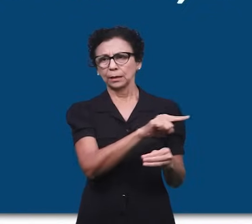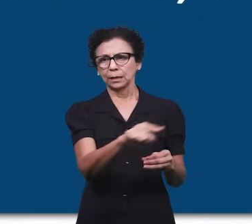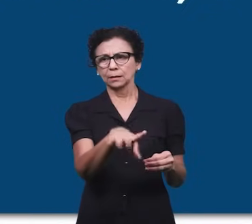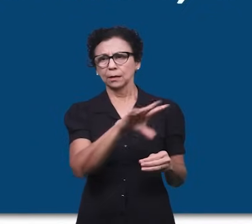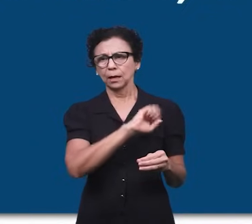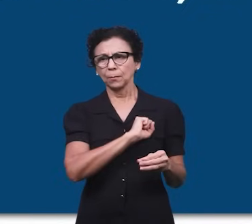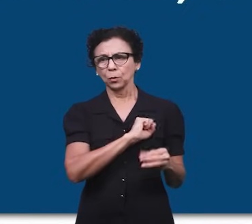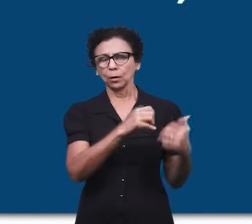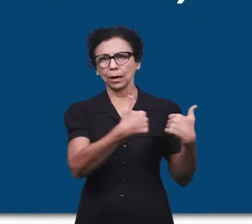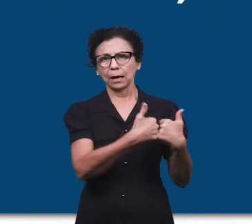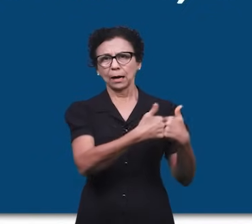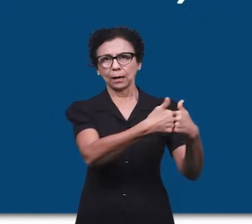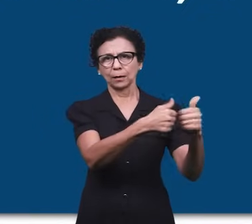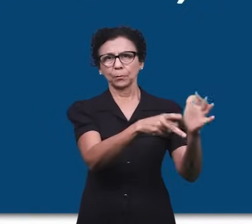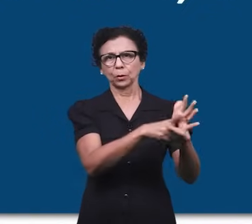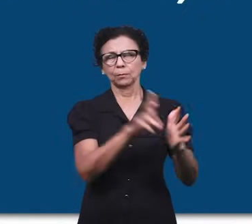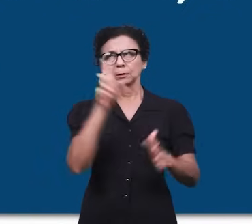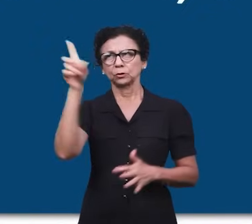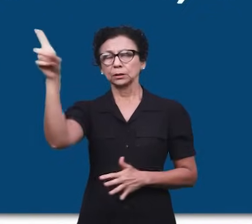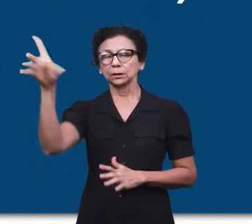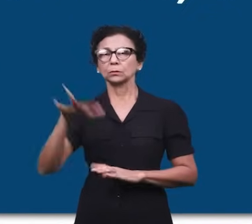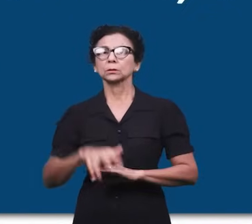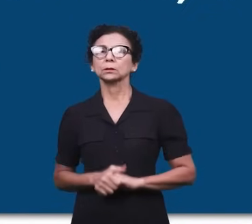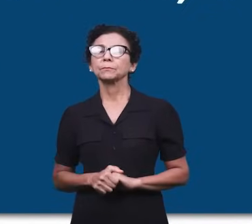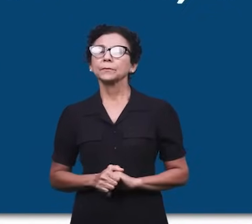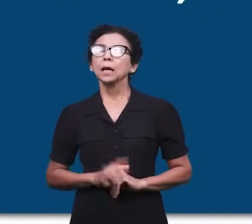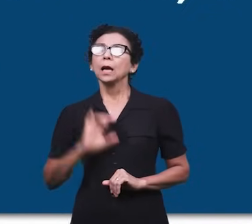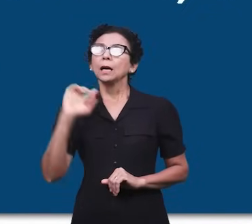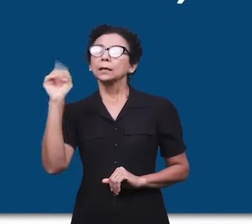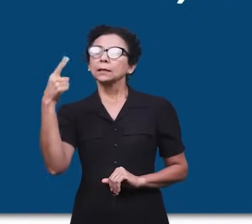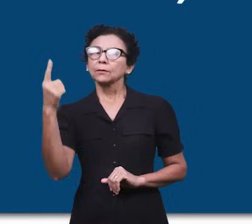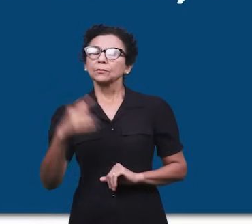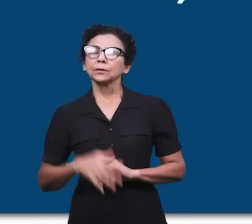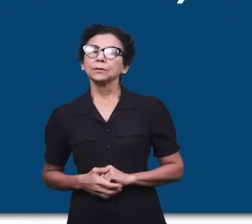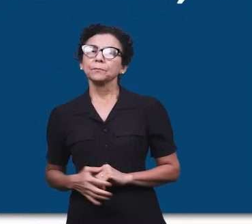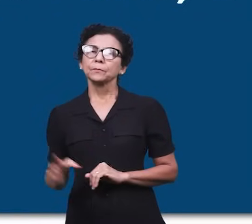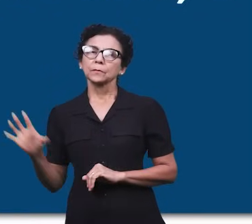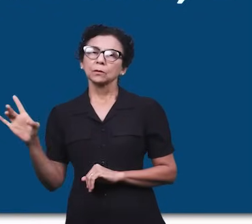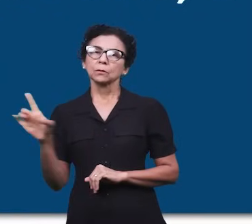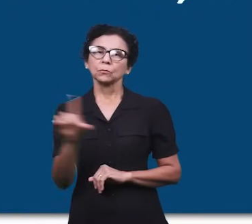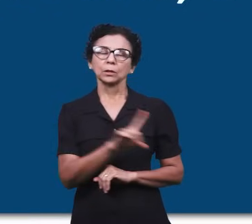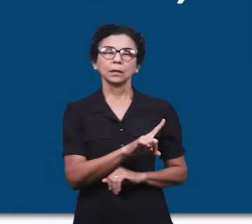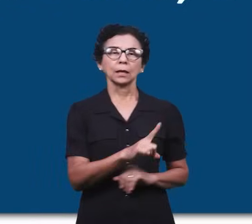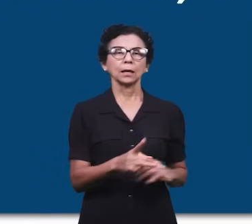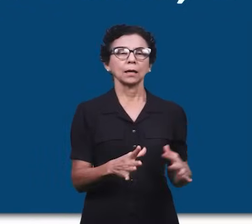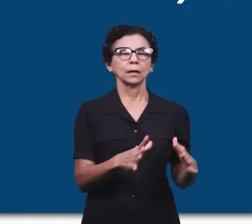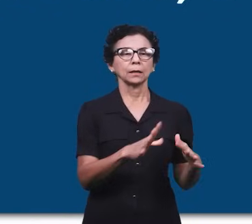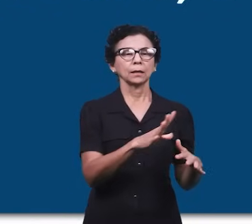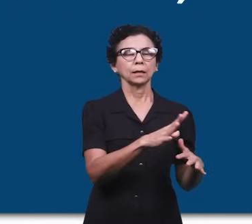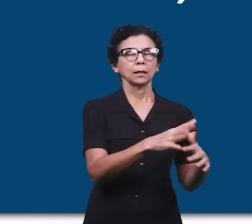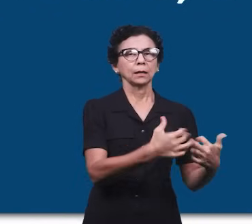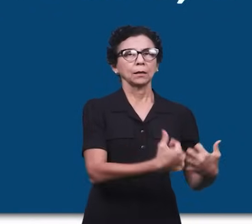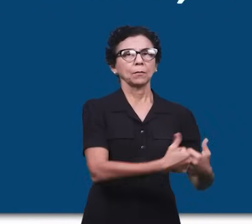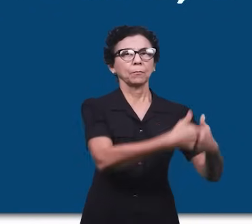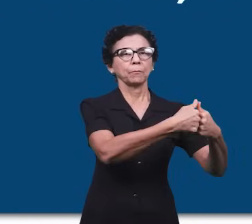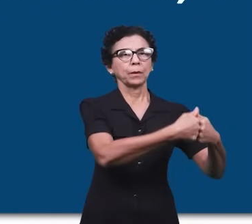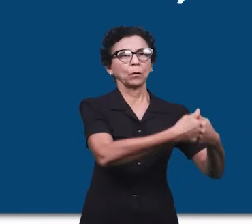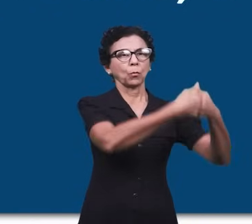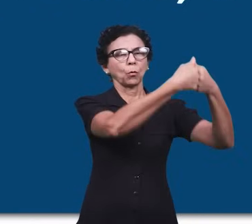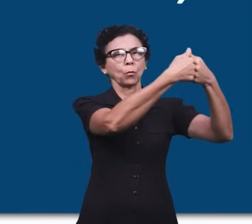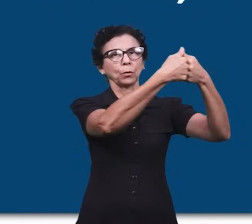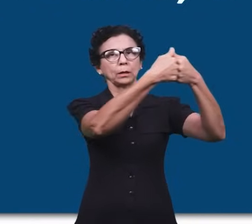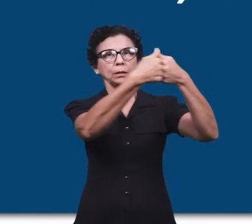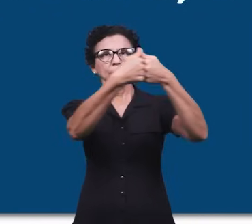Deus. Foi, pois, Davi e trouxe a arca de Deus para cima da casa de Obed-edom,